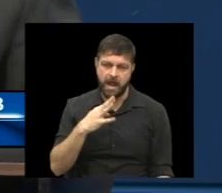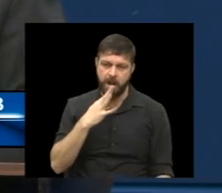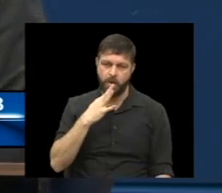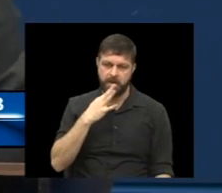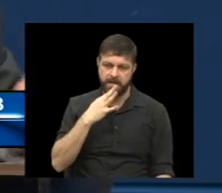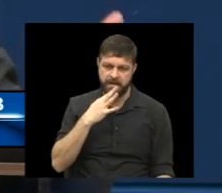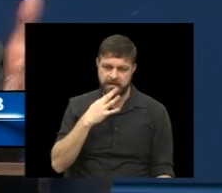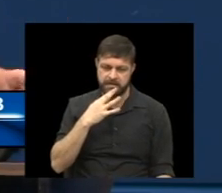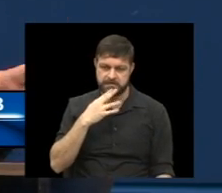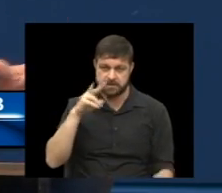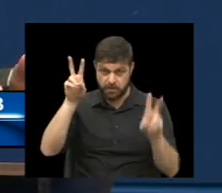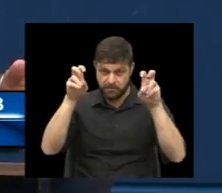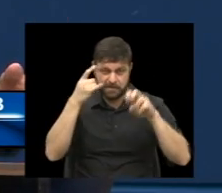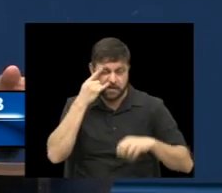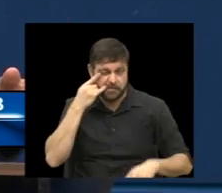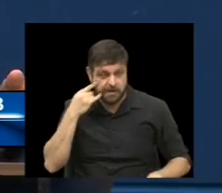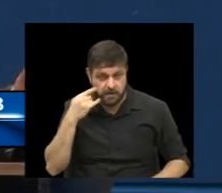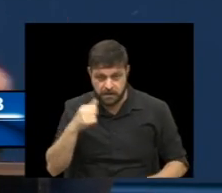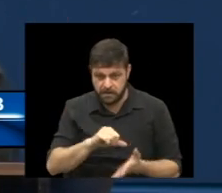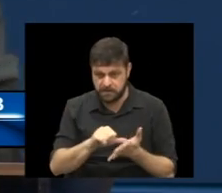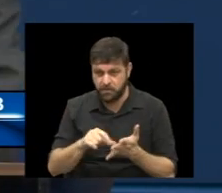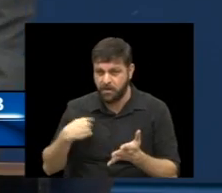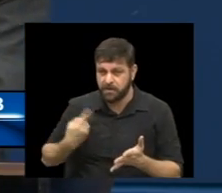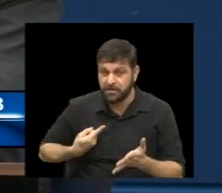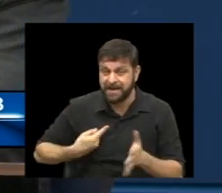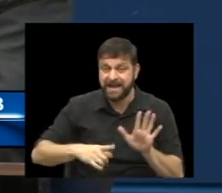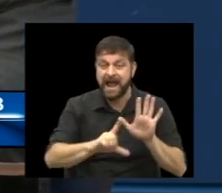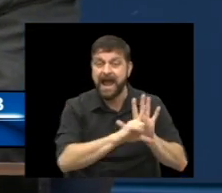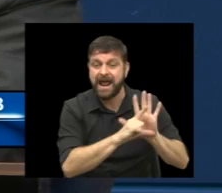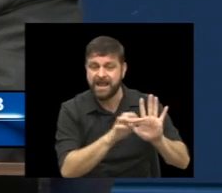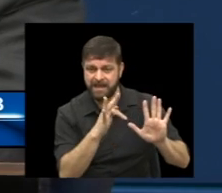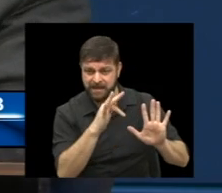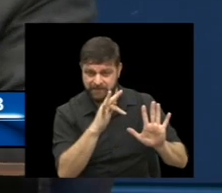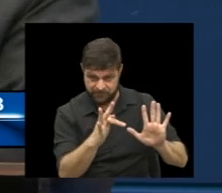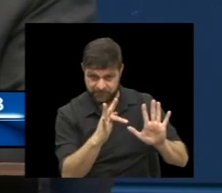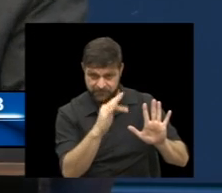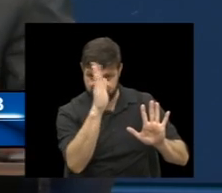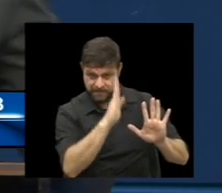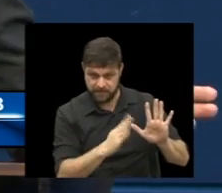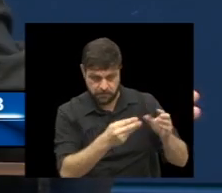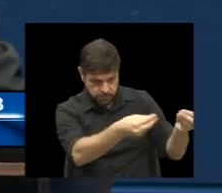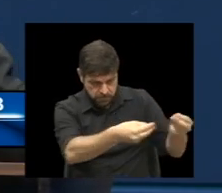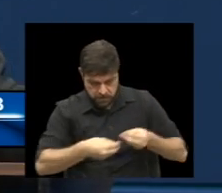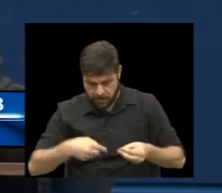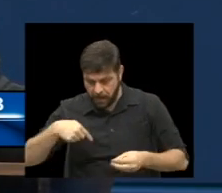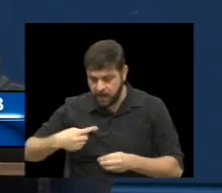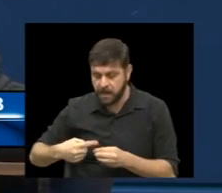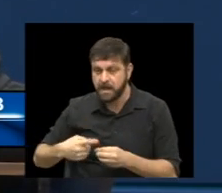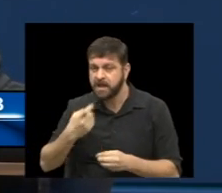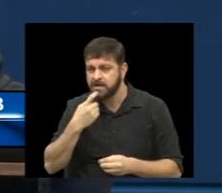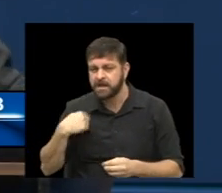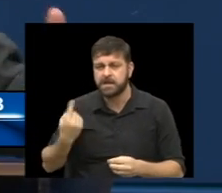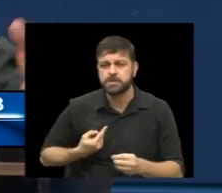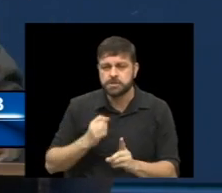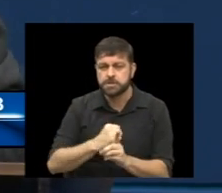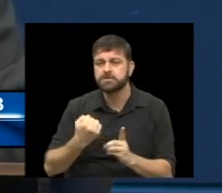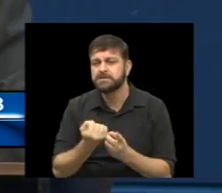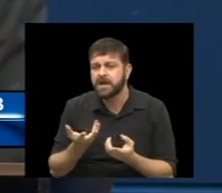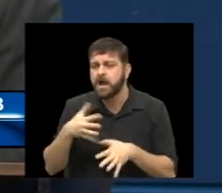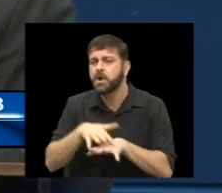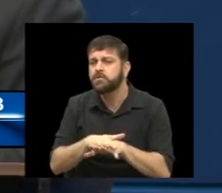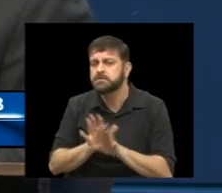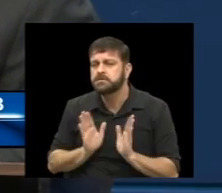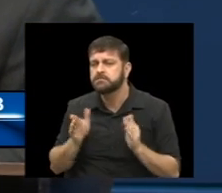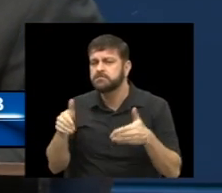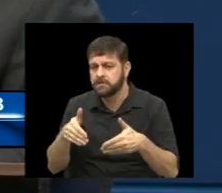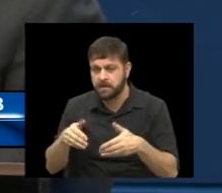ação de inclusive pegar a legislação federal e trazermos para uma discussão no âmbito municipal da inclusão social. Eu me lembro quando o